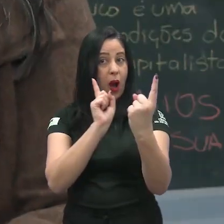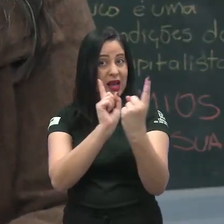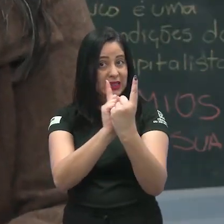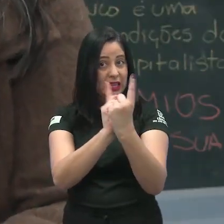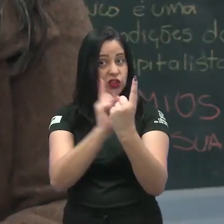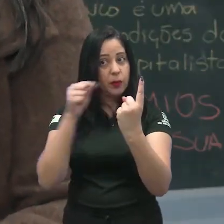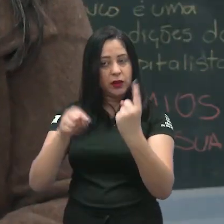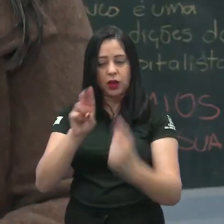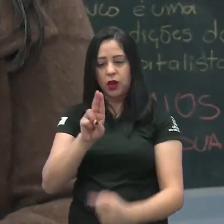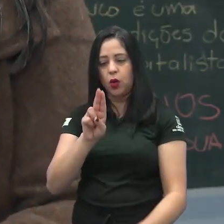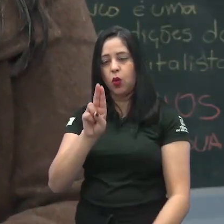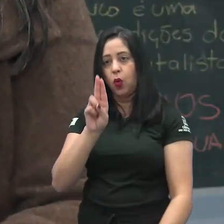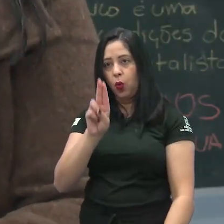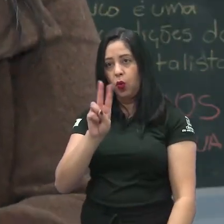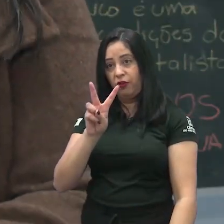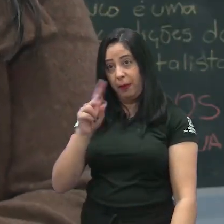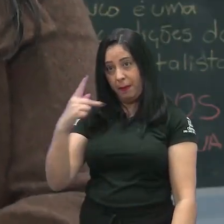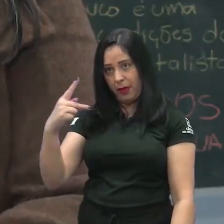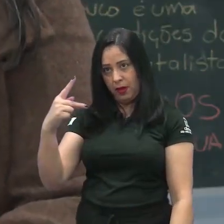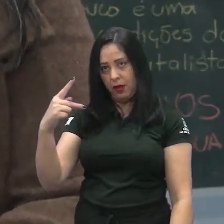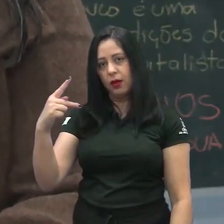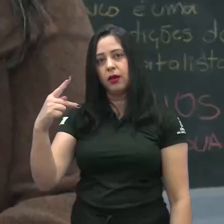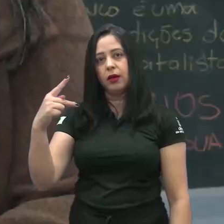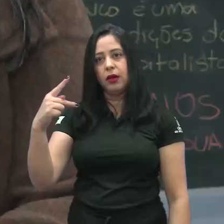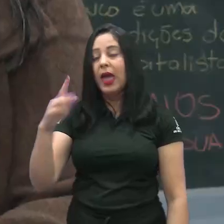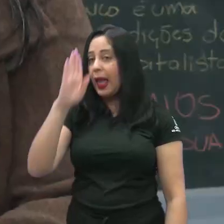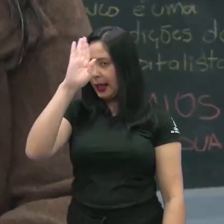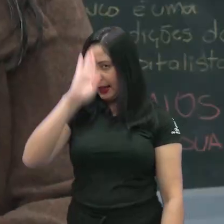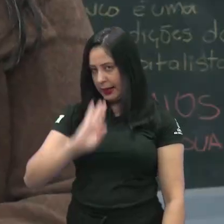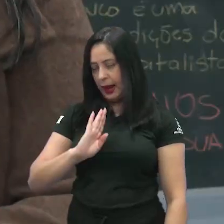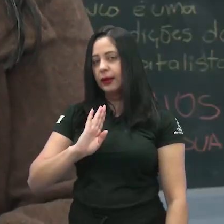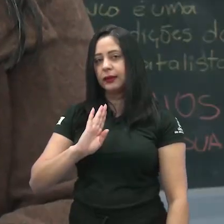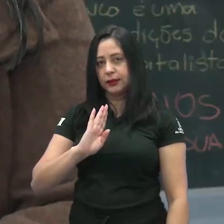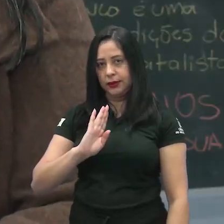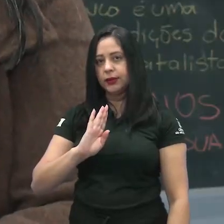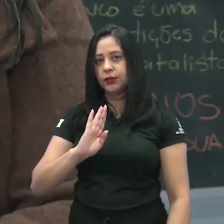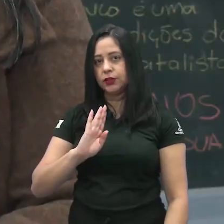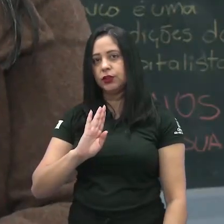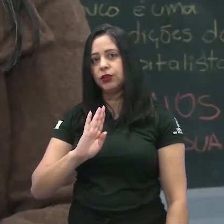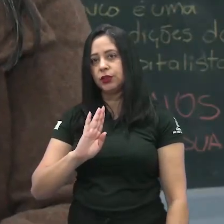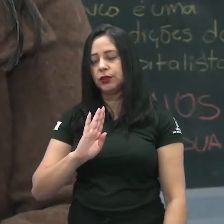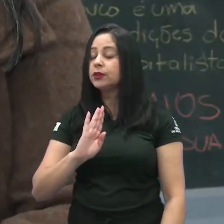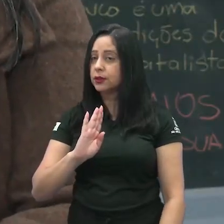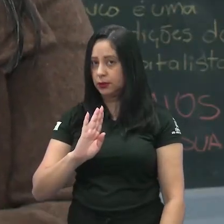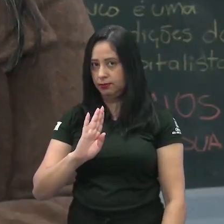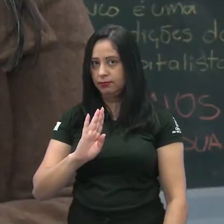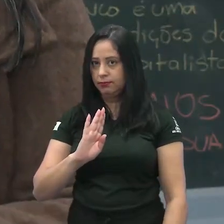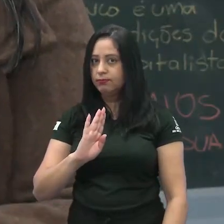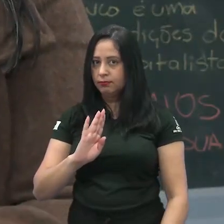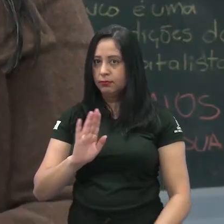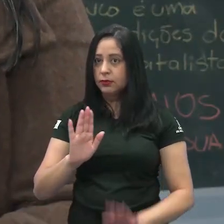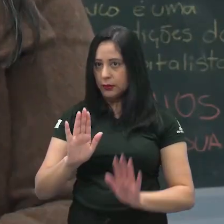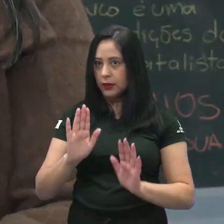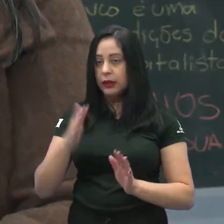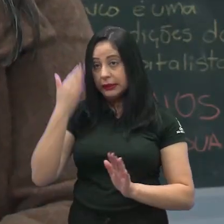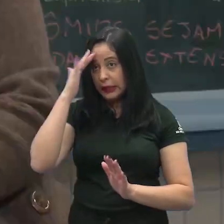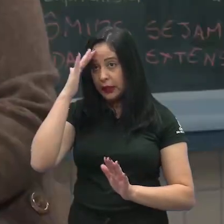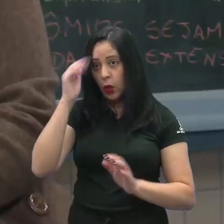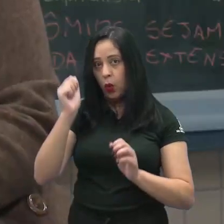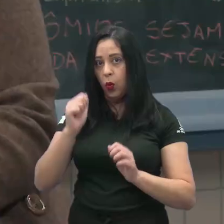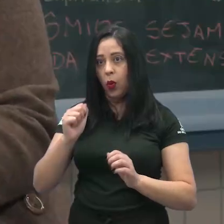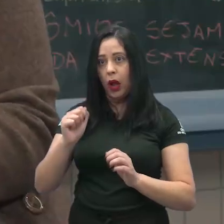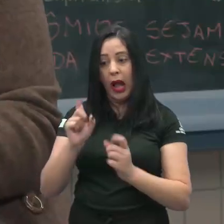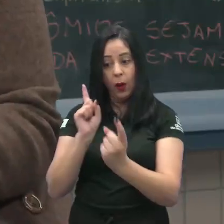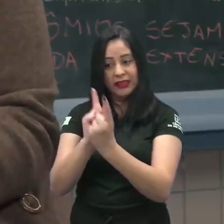aqui na Univap, ele é gratuito, né? Isso precisa ficar claro, né?